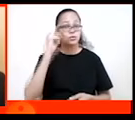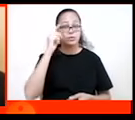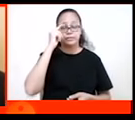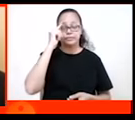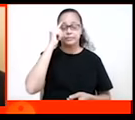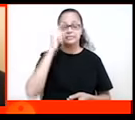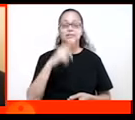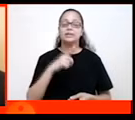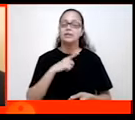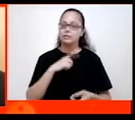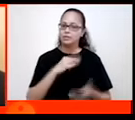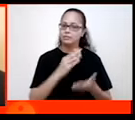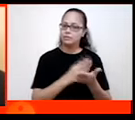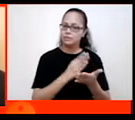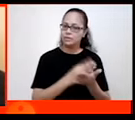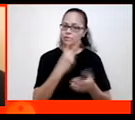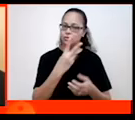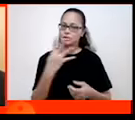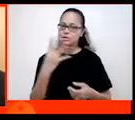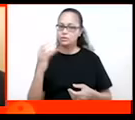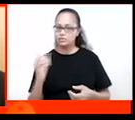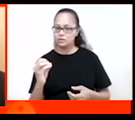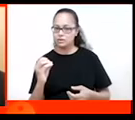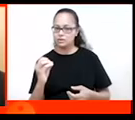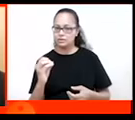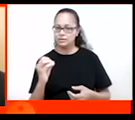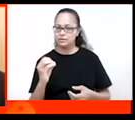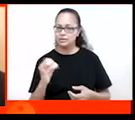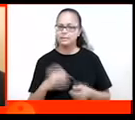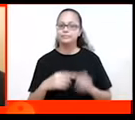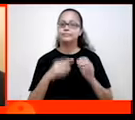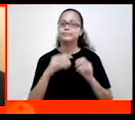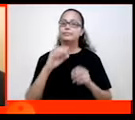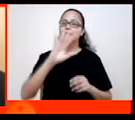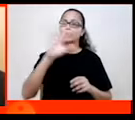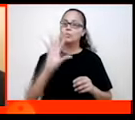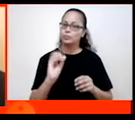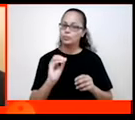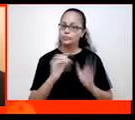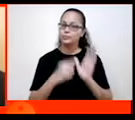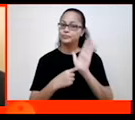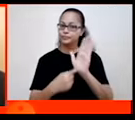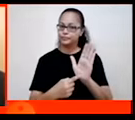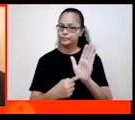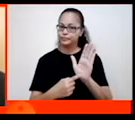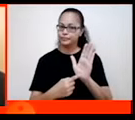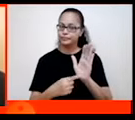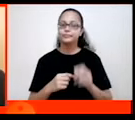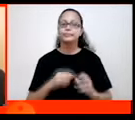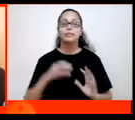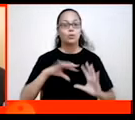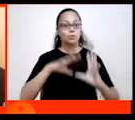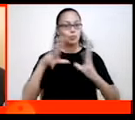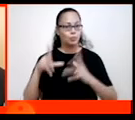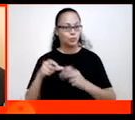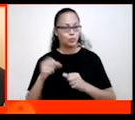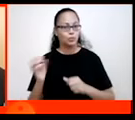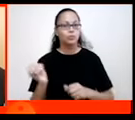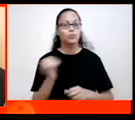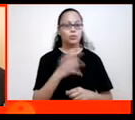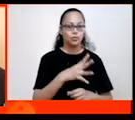Continuando. Então nós temos aqui na página 240 uma ilustração que traz um mapa, né, Mundo Novas Conexões. Nós temos